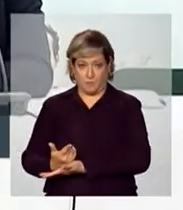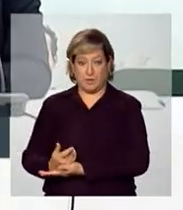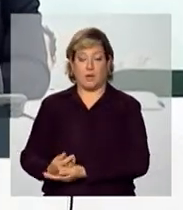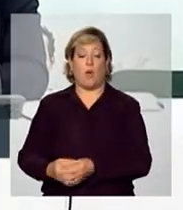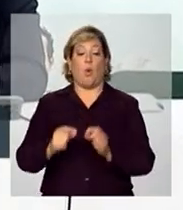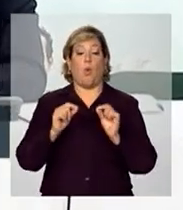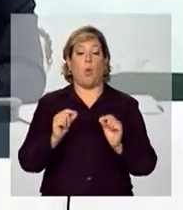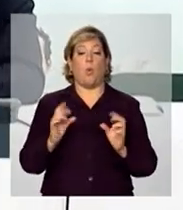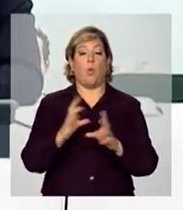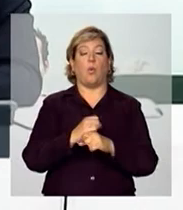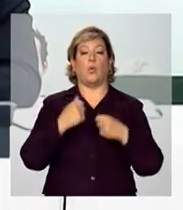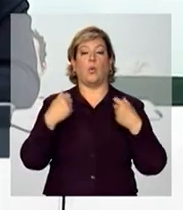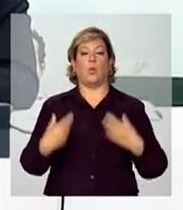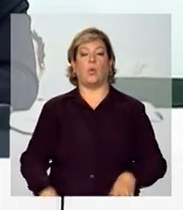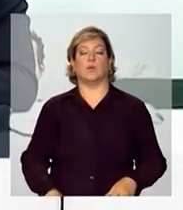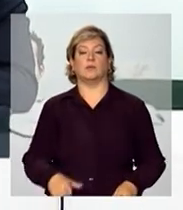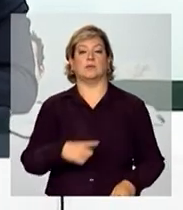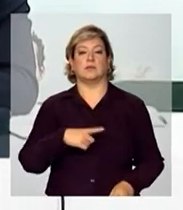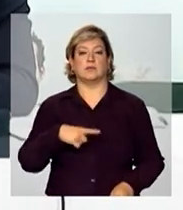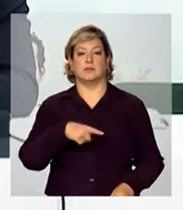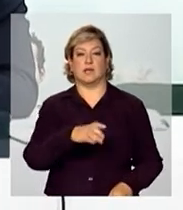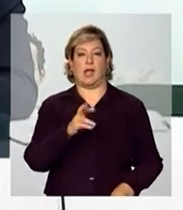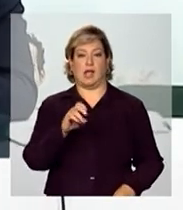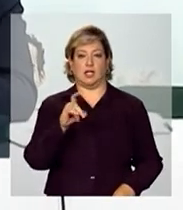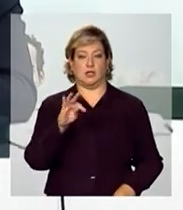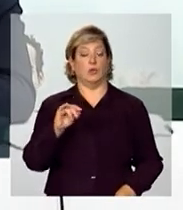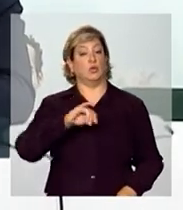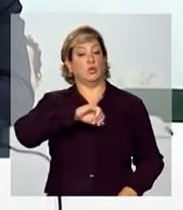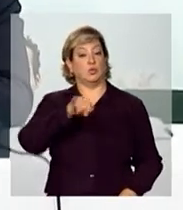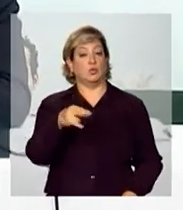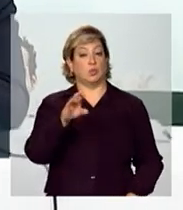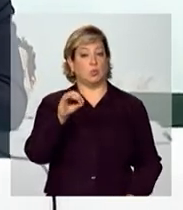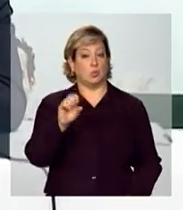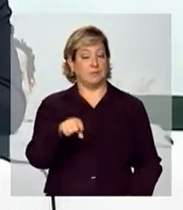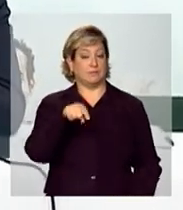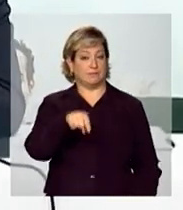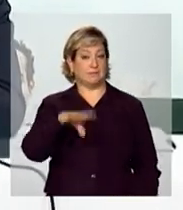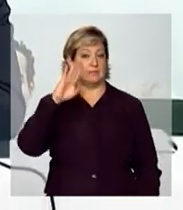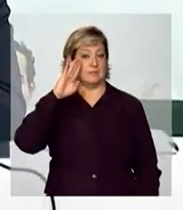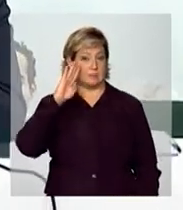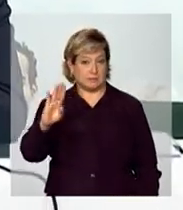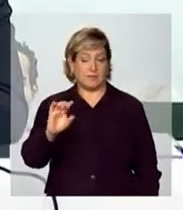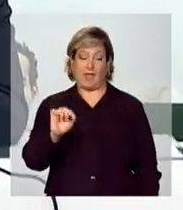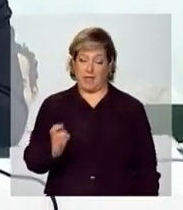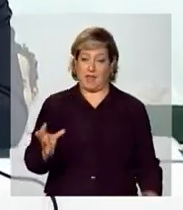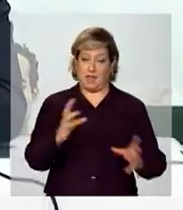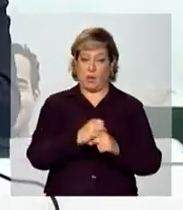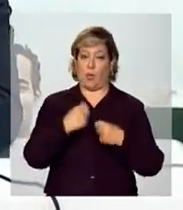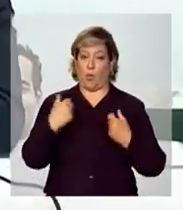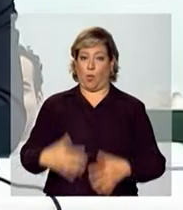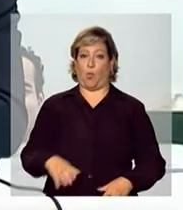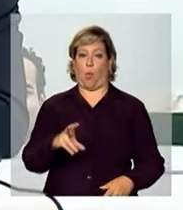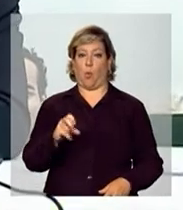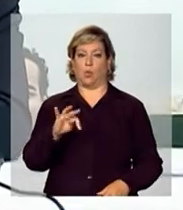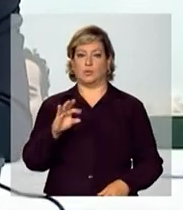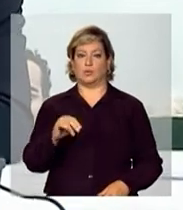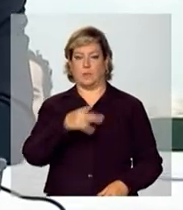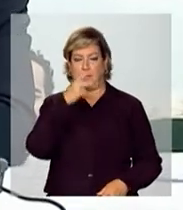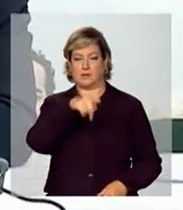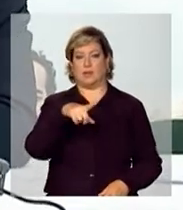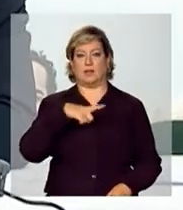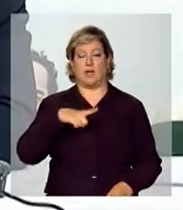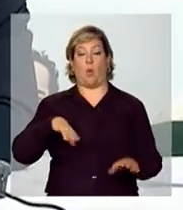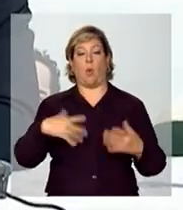custando para ele uma operação de crédito você já taxa de juros é um dos elementos de um custo que o cliente tem